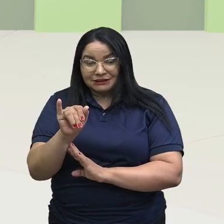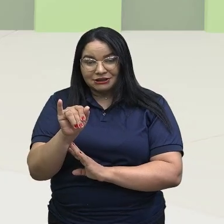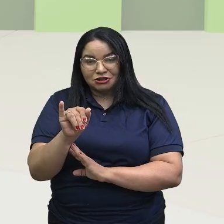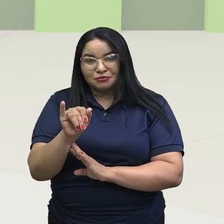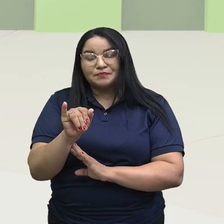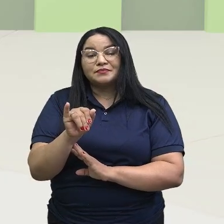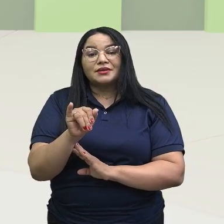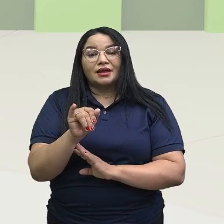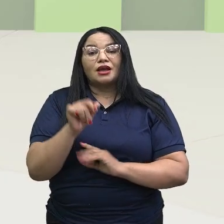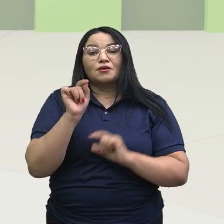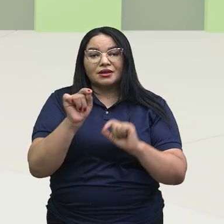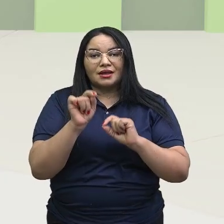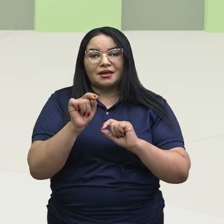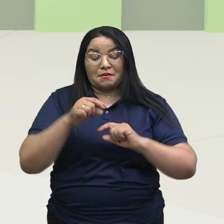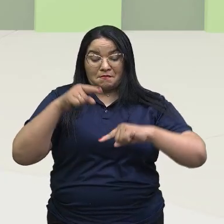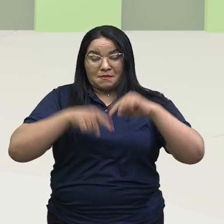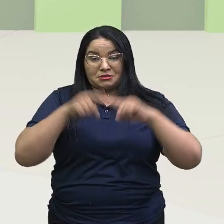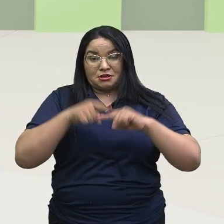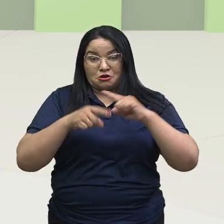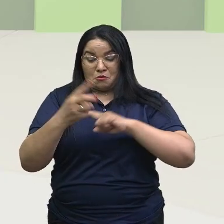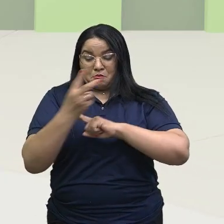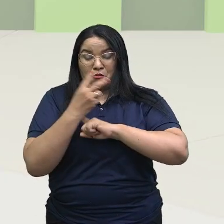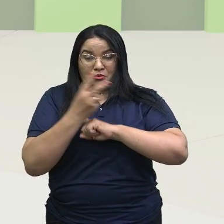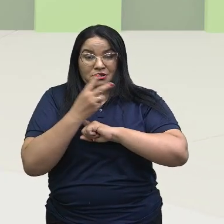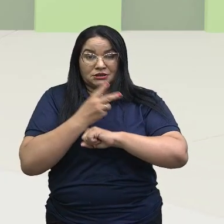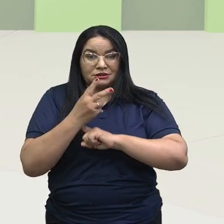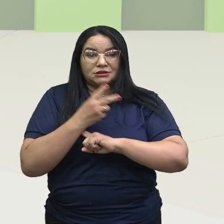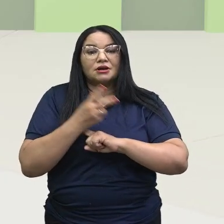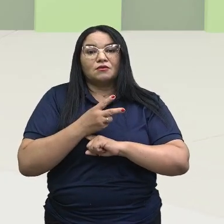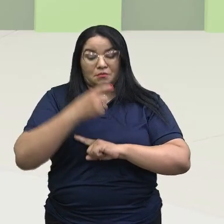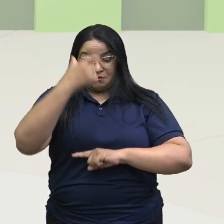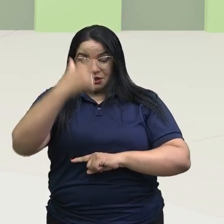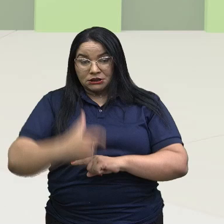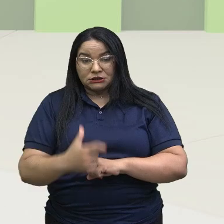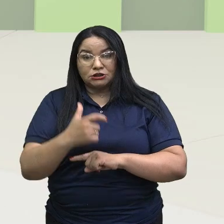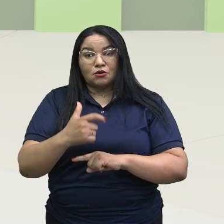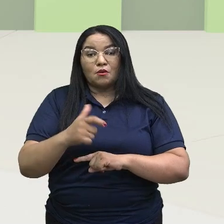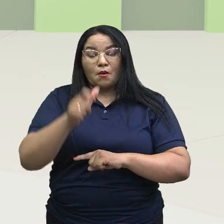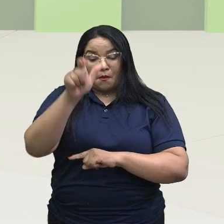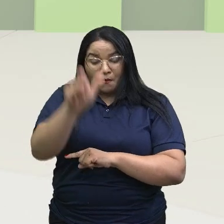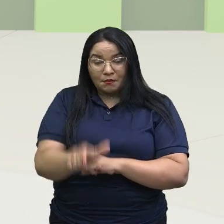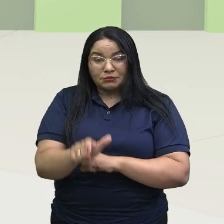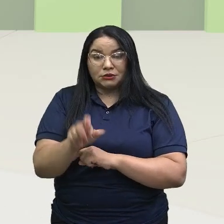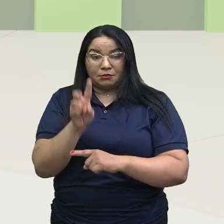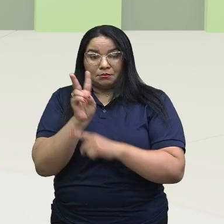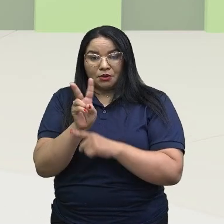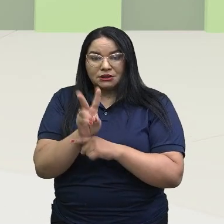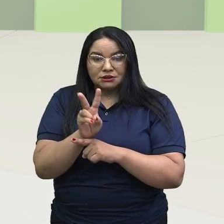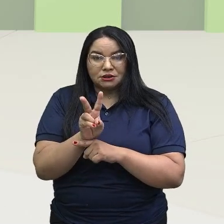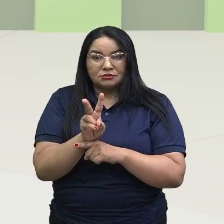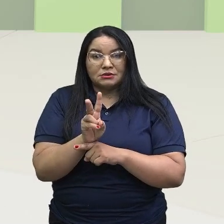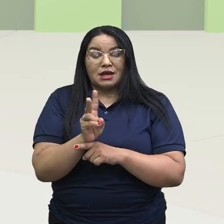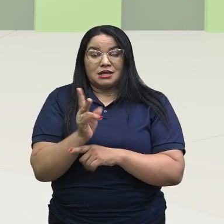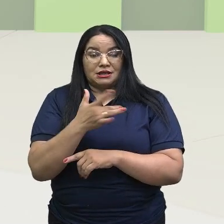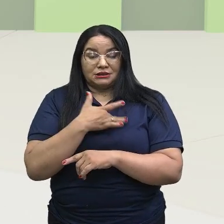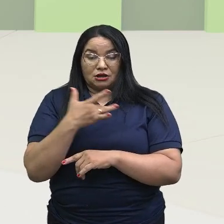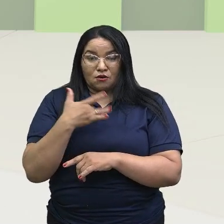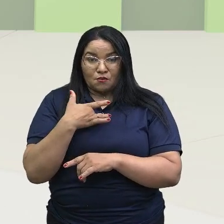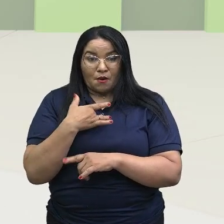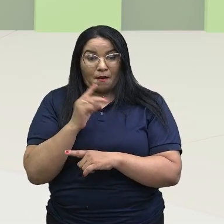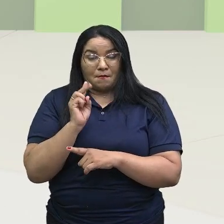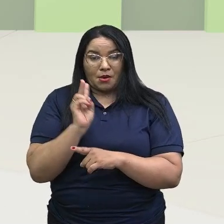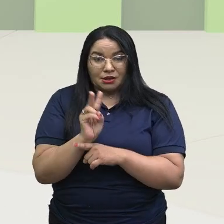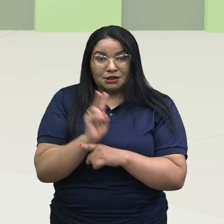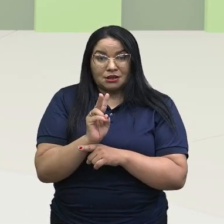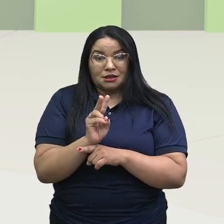é equipamento usado pelo trabalhador para se proteger de riscos específicos à sua saúde ou